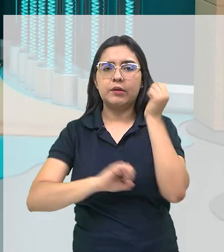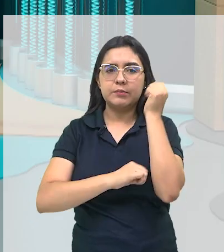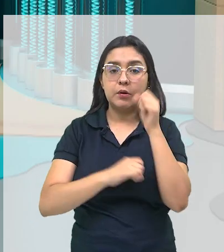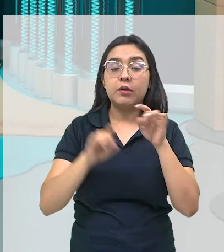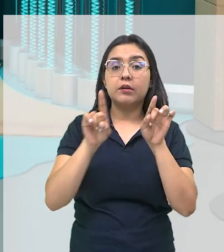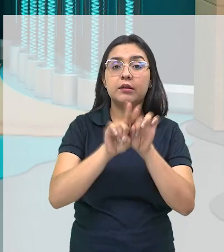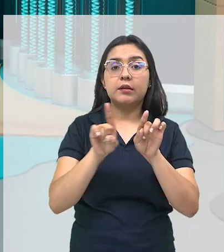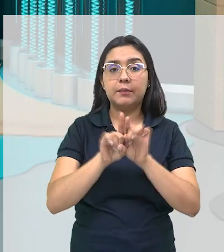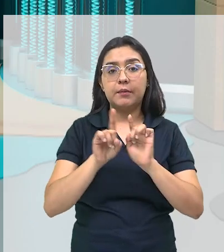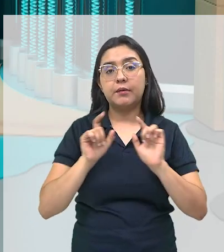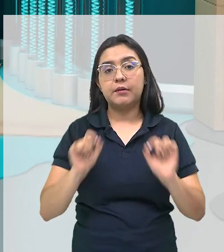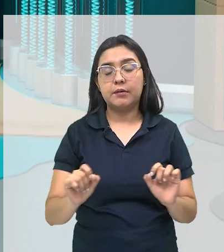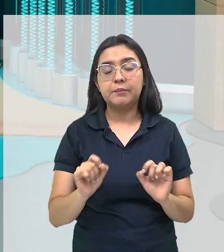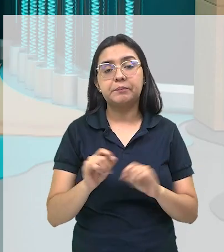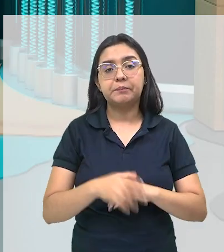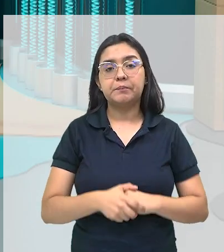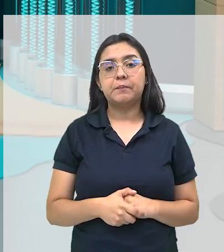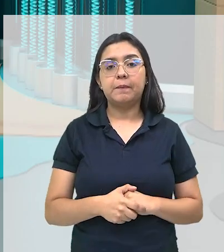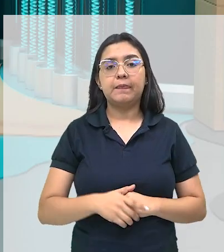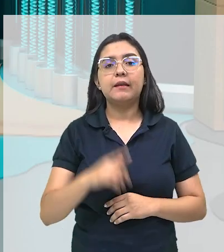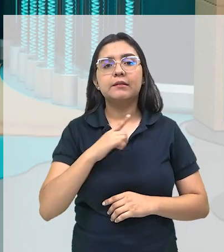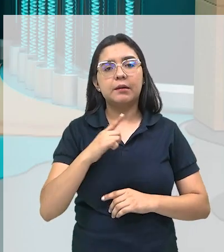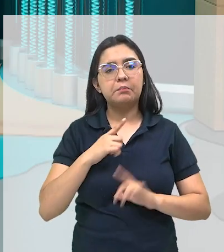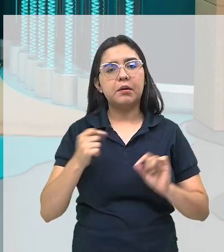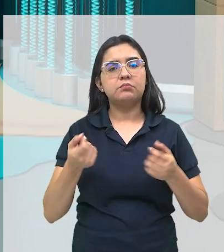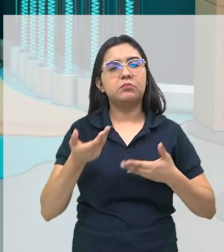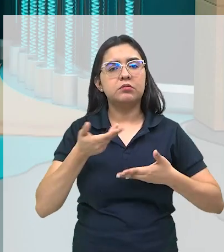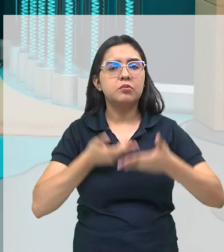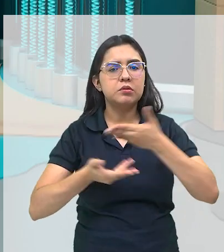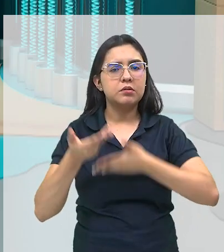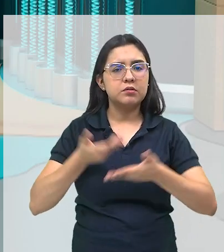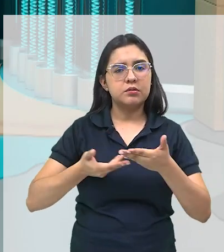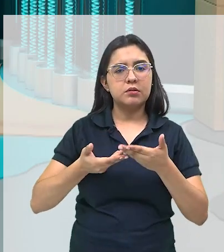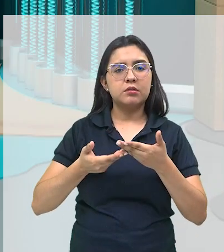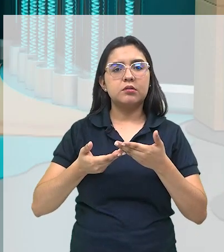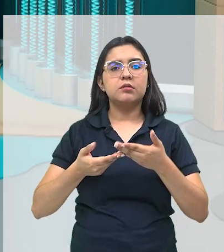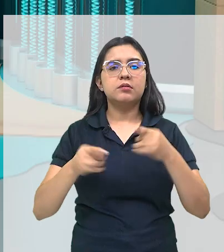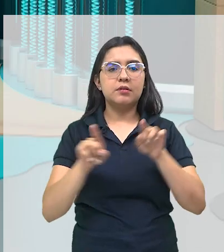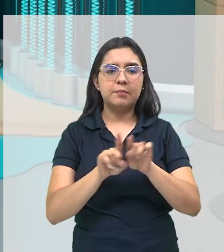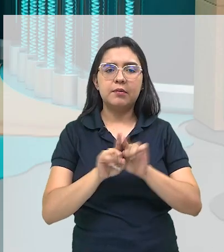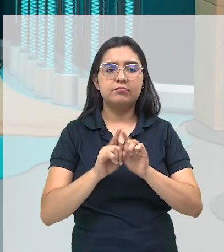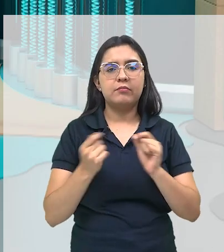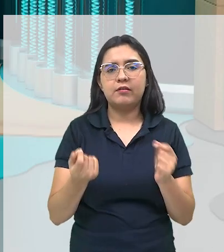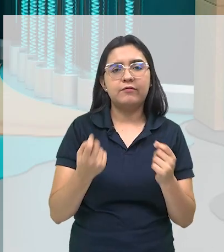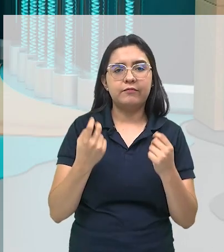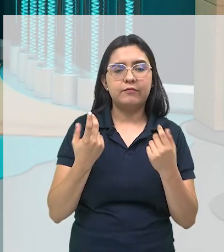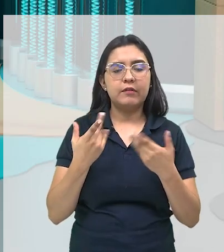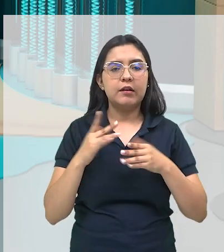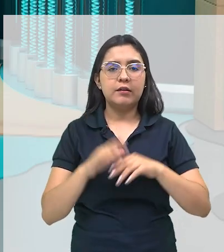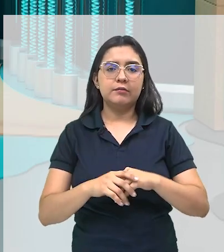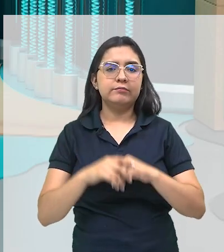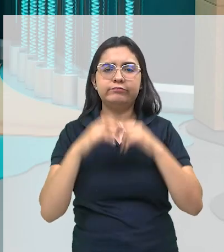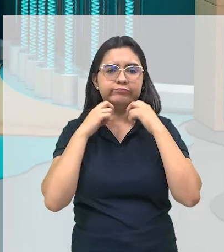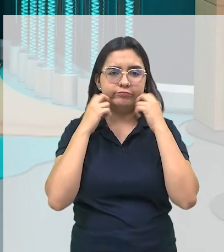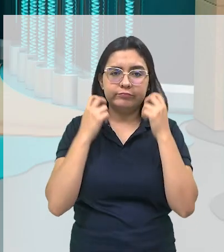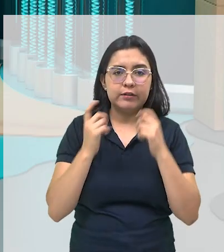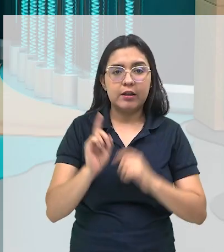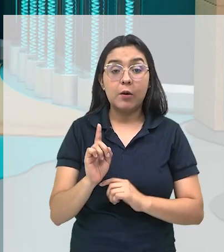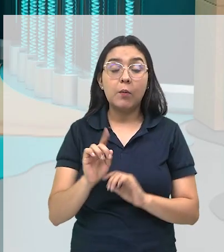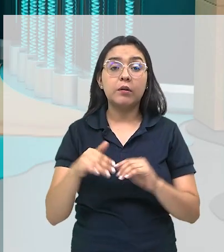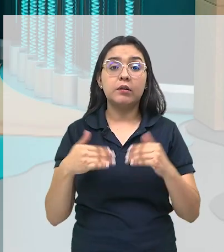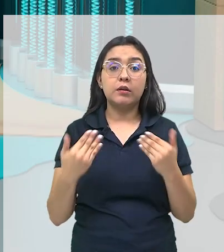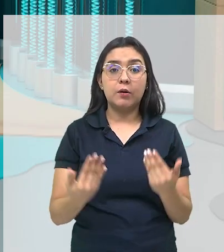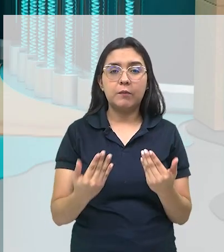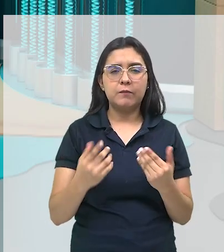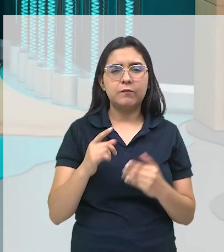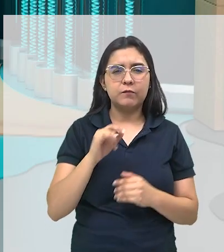atuar também na questão da socialização, da desinibição. Então, você